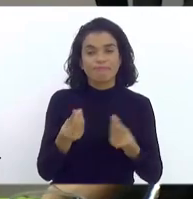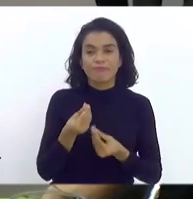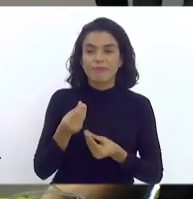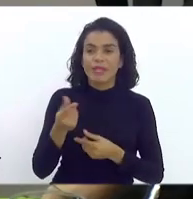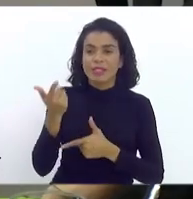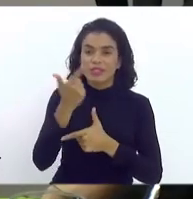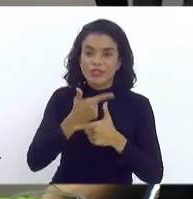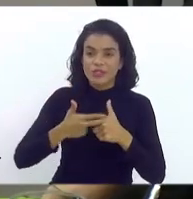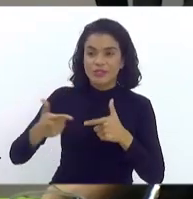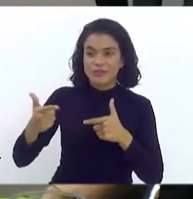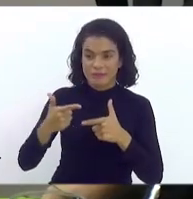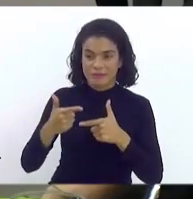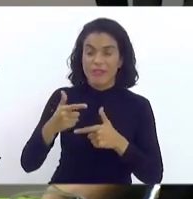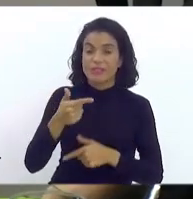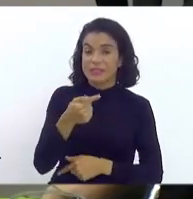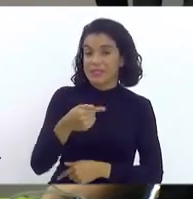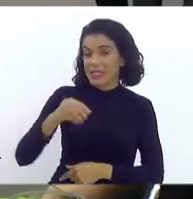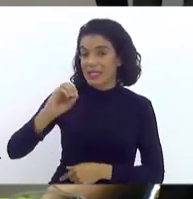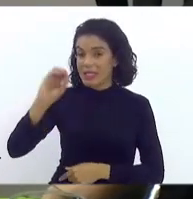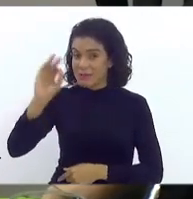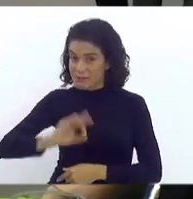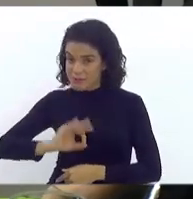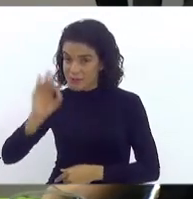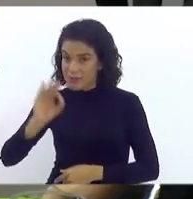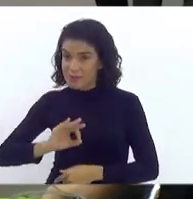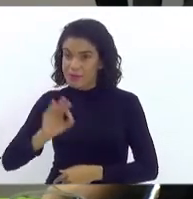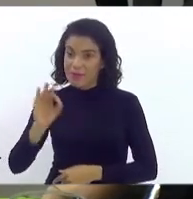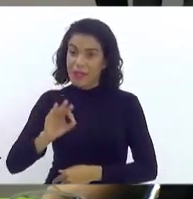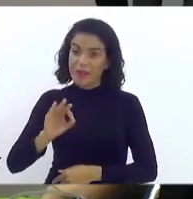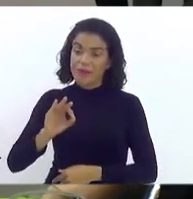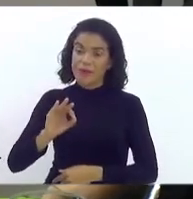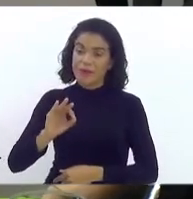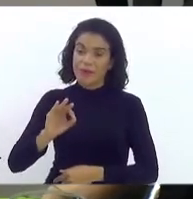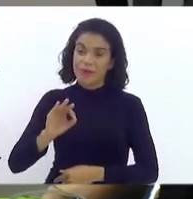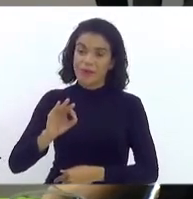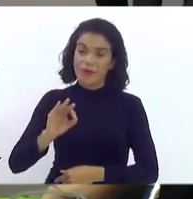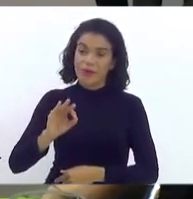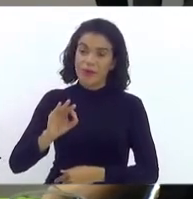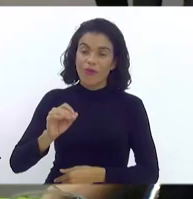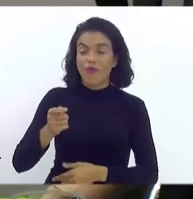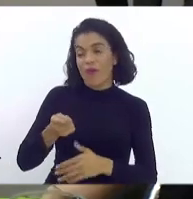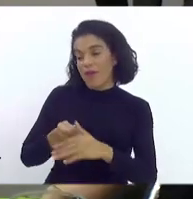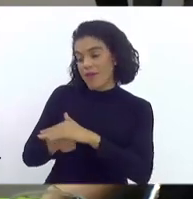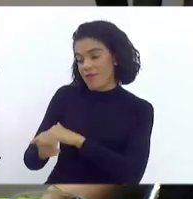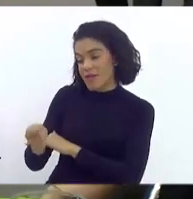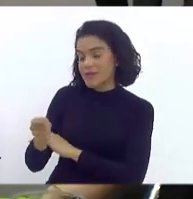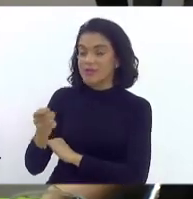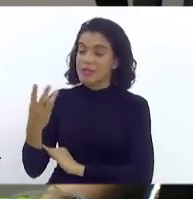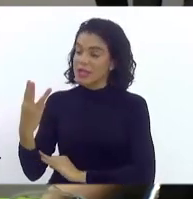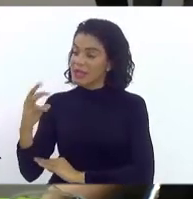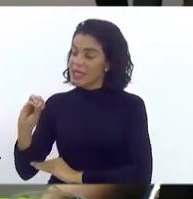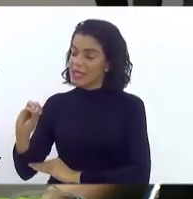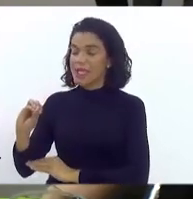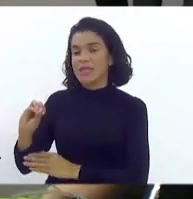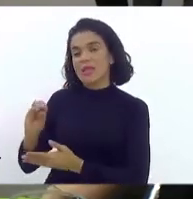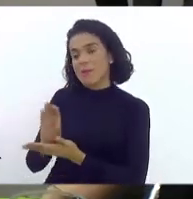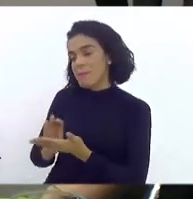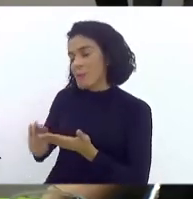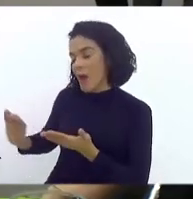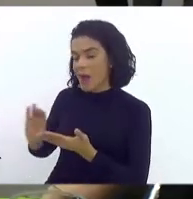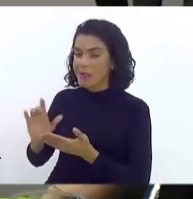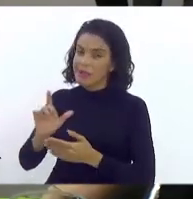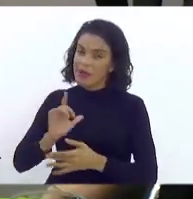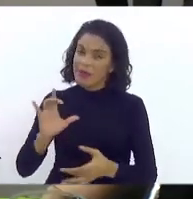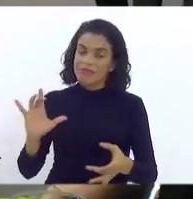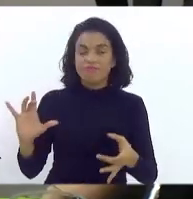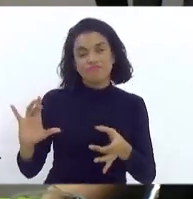dividendos, por exemplo, 70% foi investimento, 30% dividendo. É que tem, assim, a relação